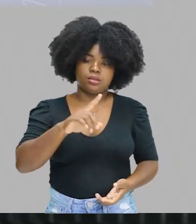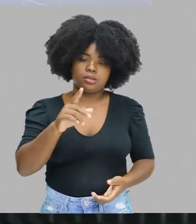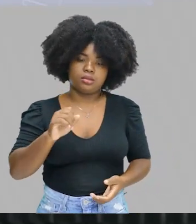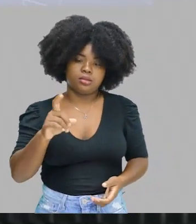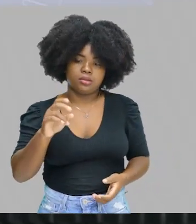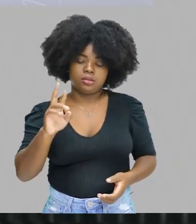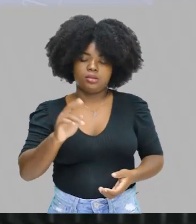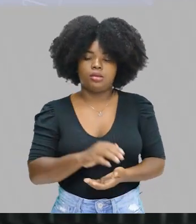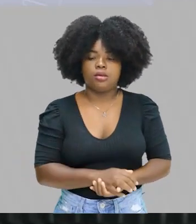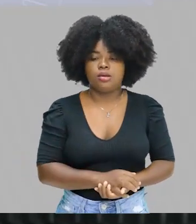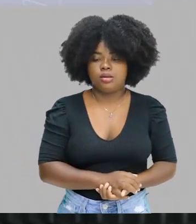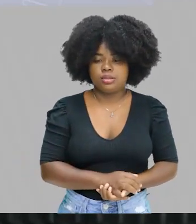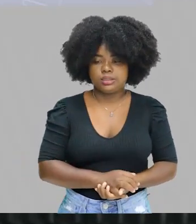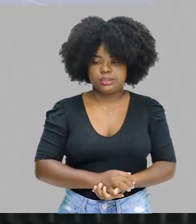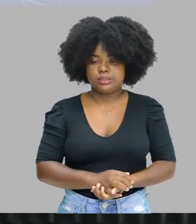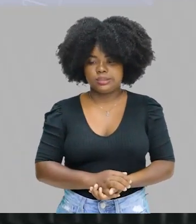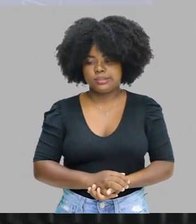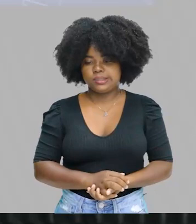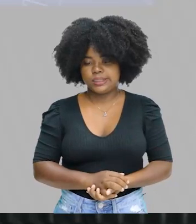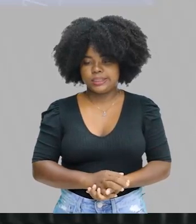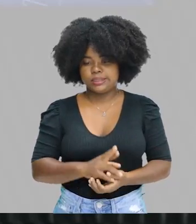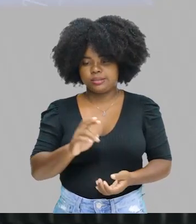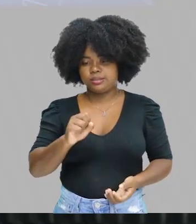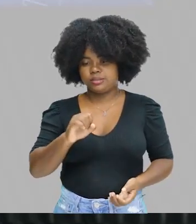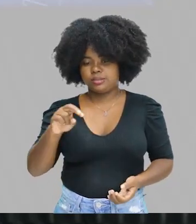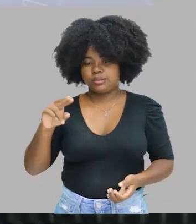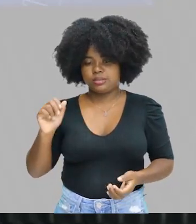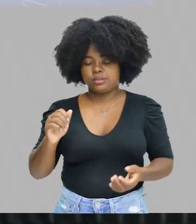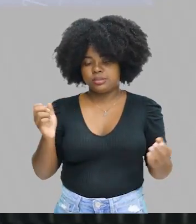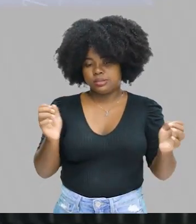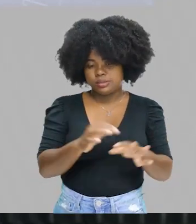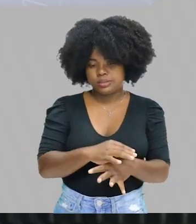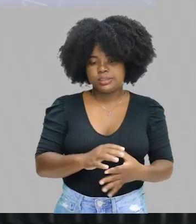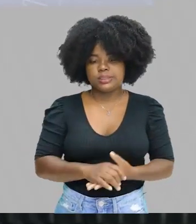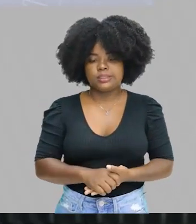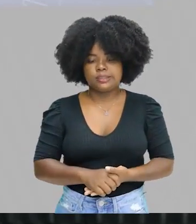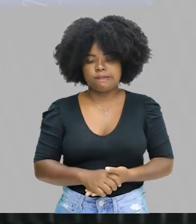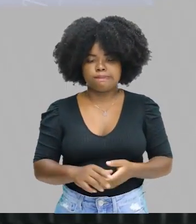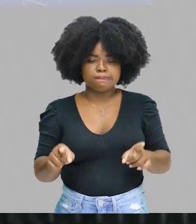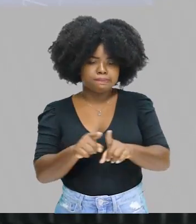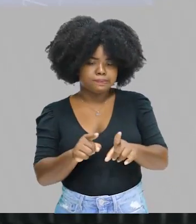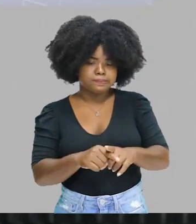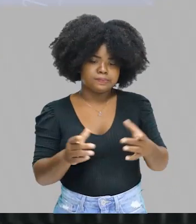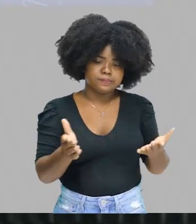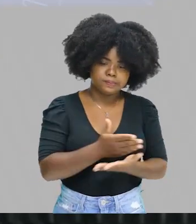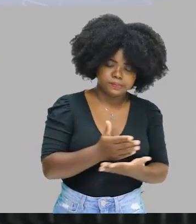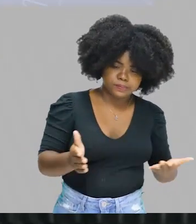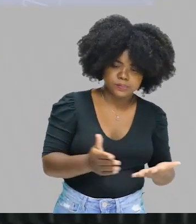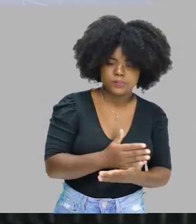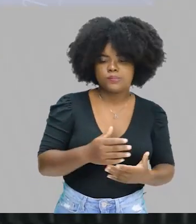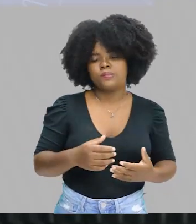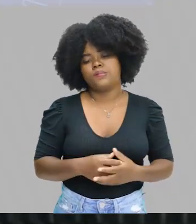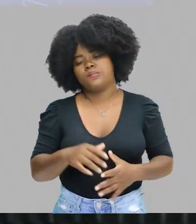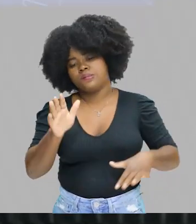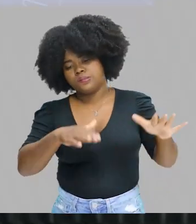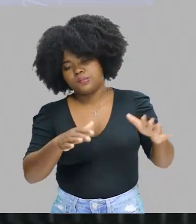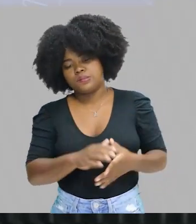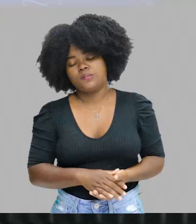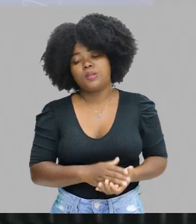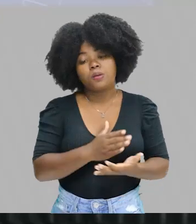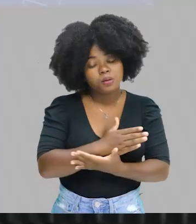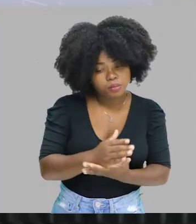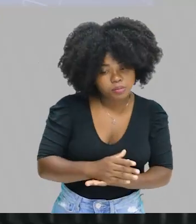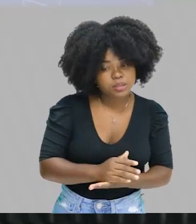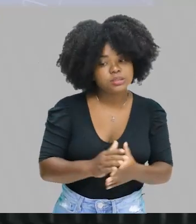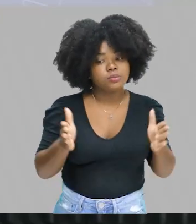quando passa um determinado tempo, a resina solidifica. E aí você pode fazer peças de qualquer tipo de tamanho. Sugestão, comece pelas menores se